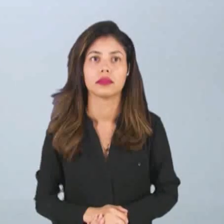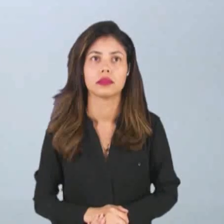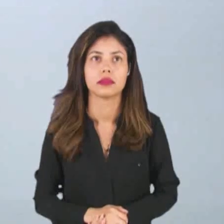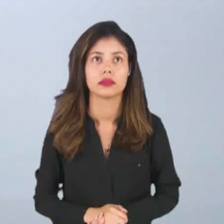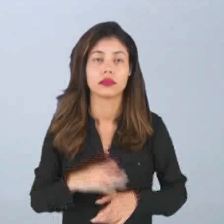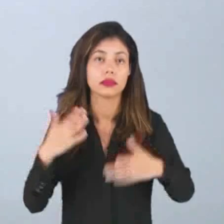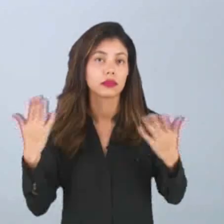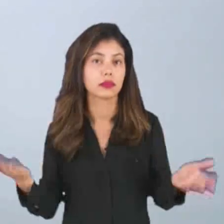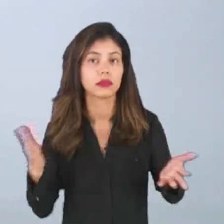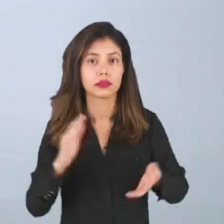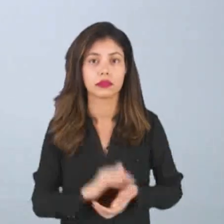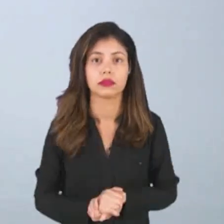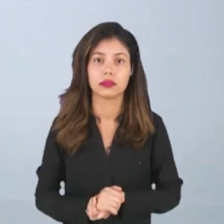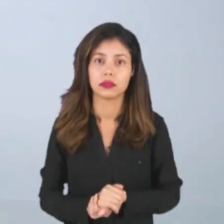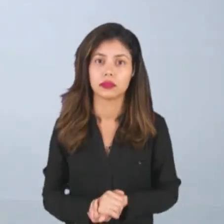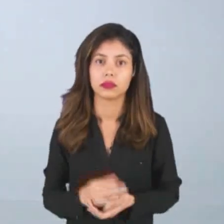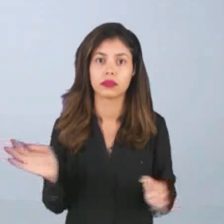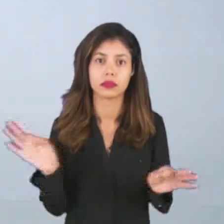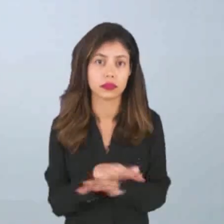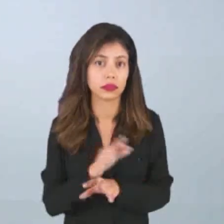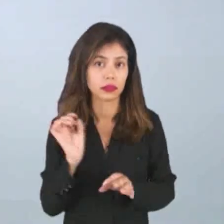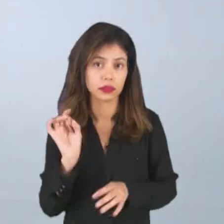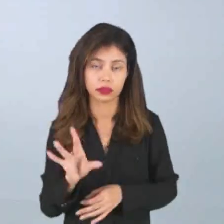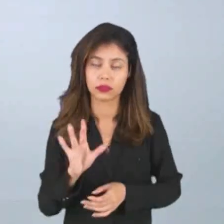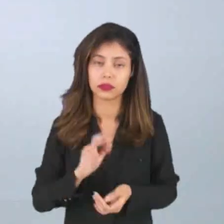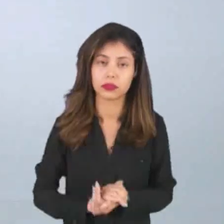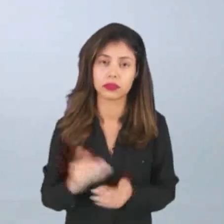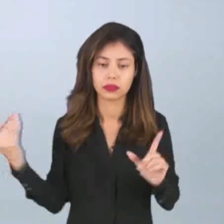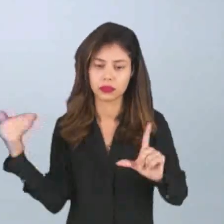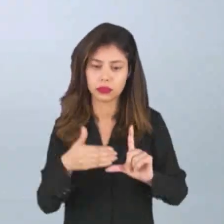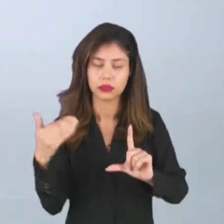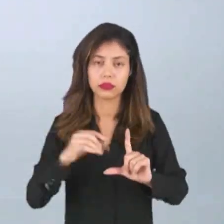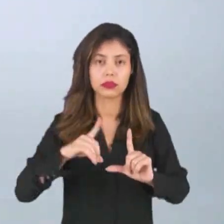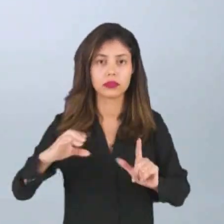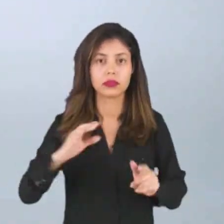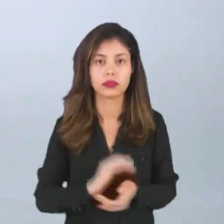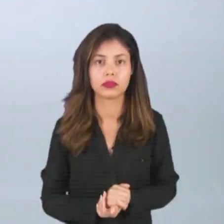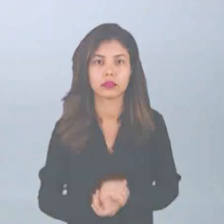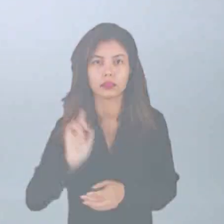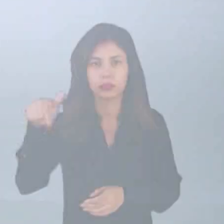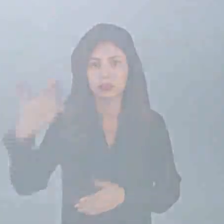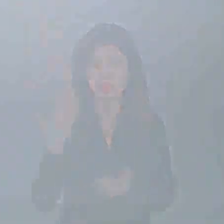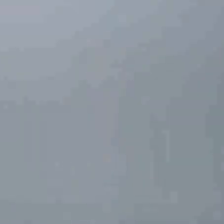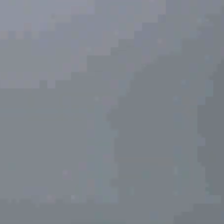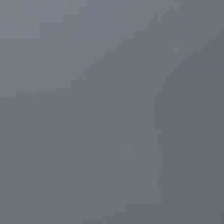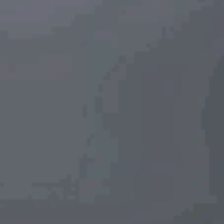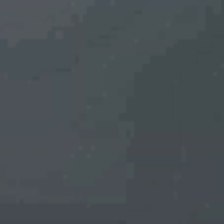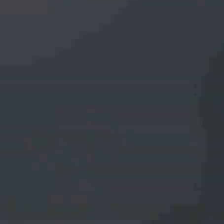pessoal, por hoje é só. Acesse a plataforma Eduque e até a nossa próxima aula.